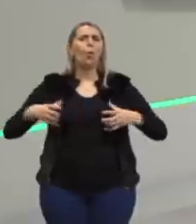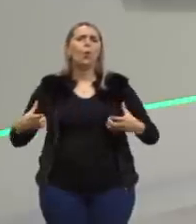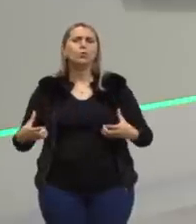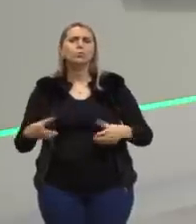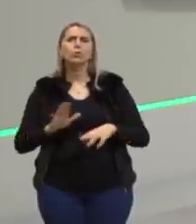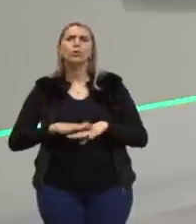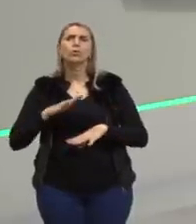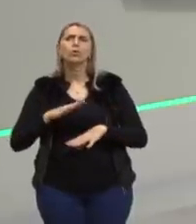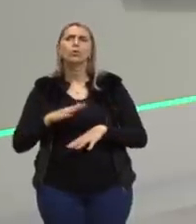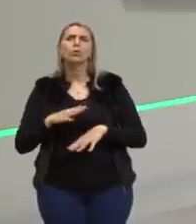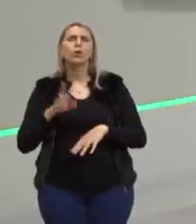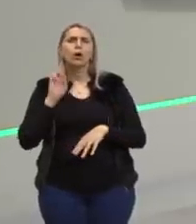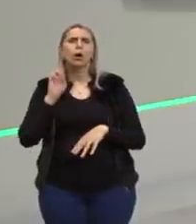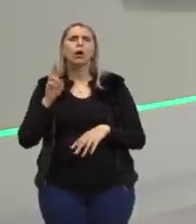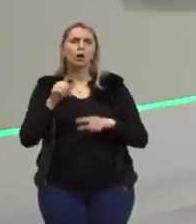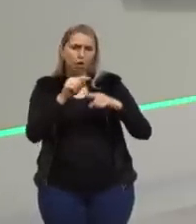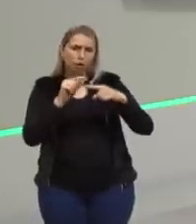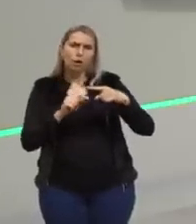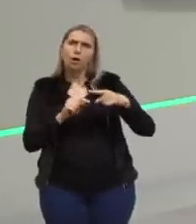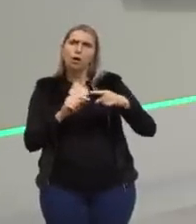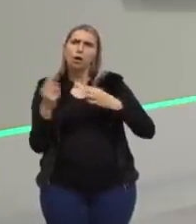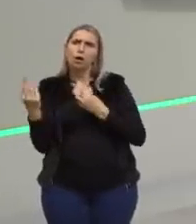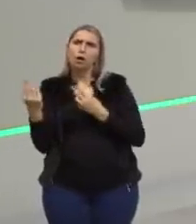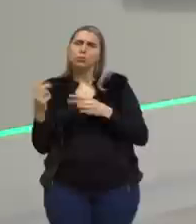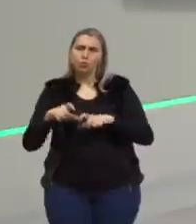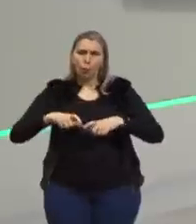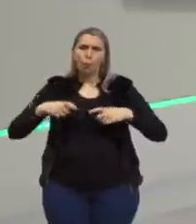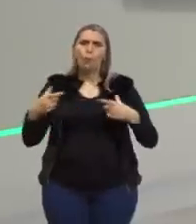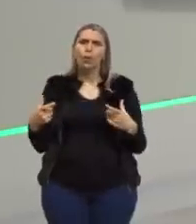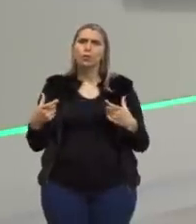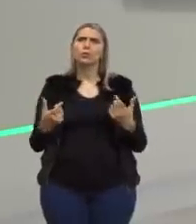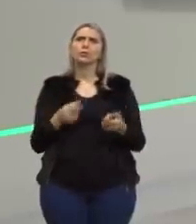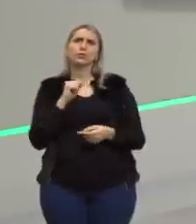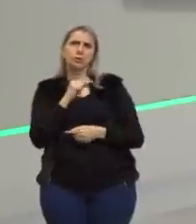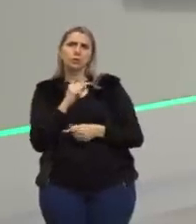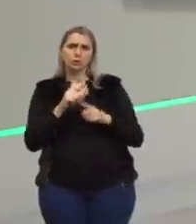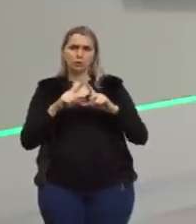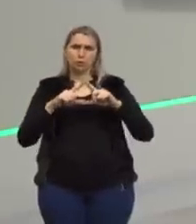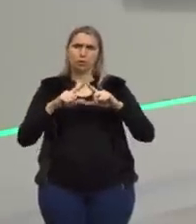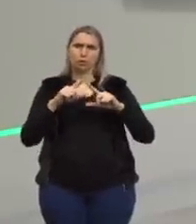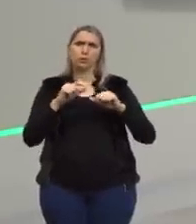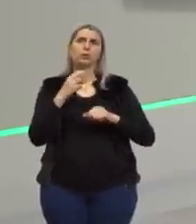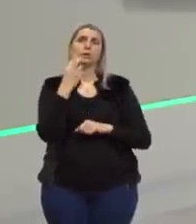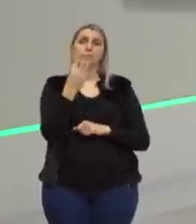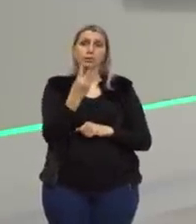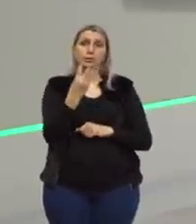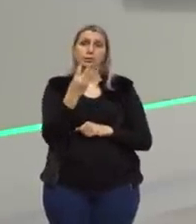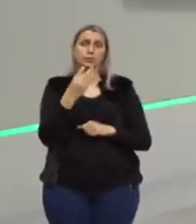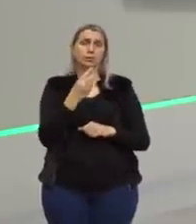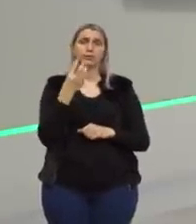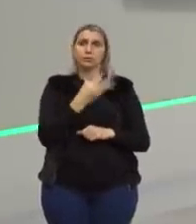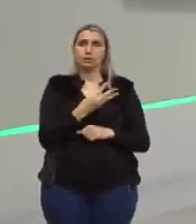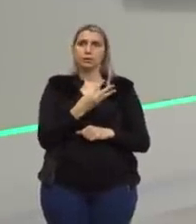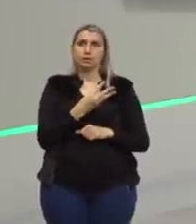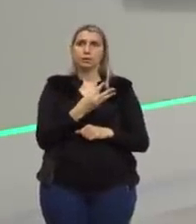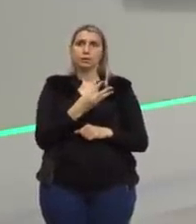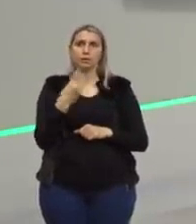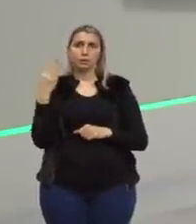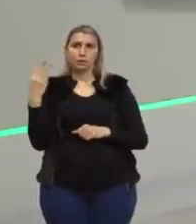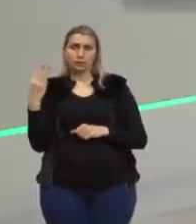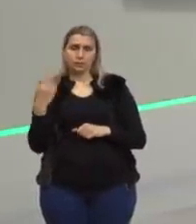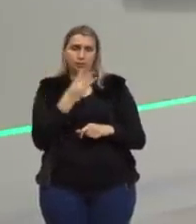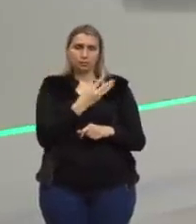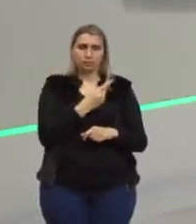quanto? A razão de semelhança, a razão de aumento desse triângulo foi 3, 3 para 1, certo? Então, ele é